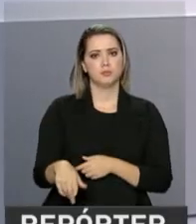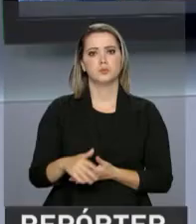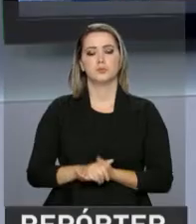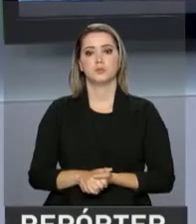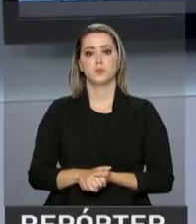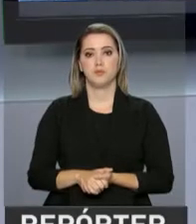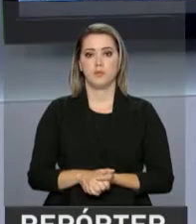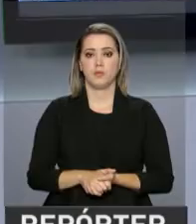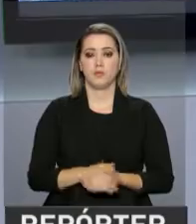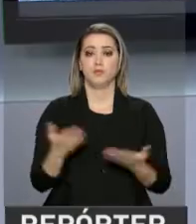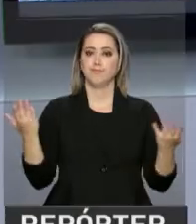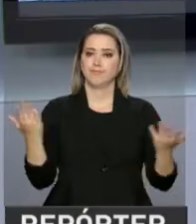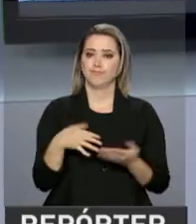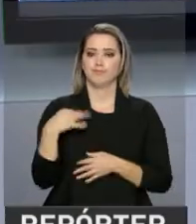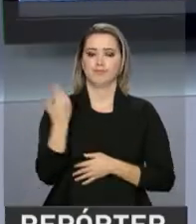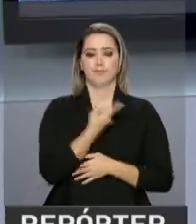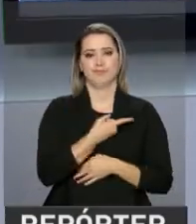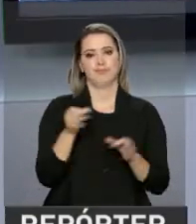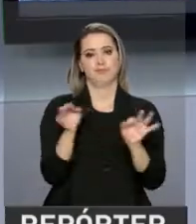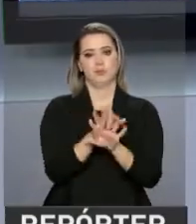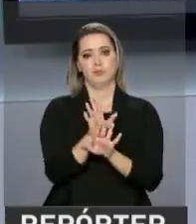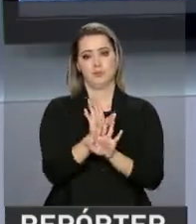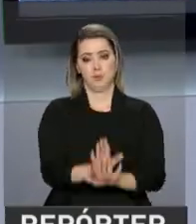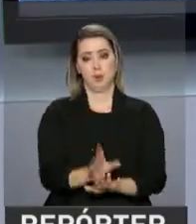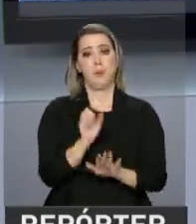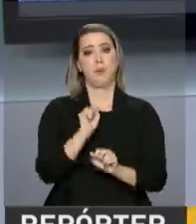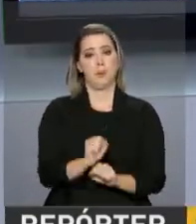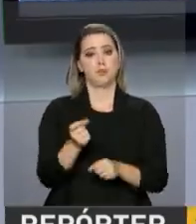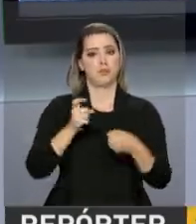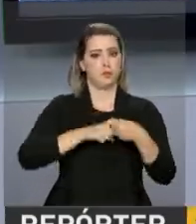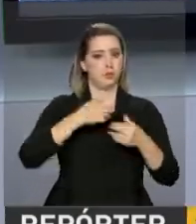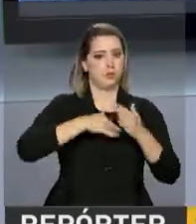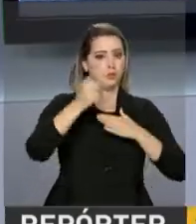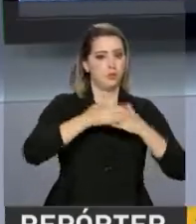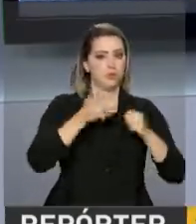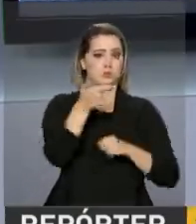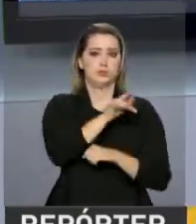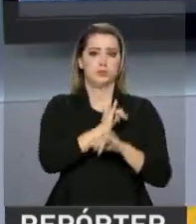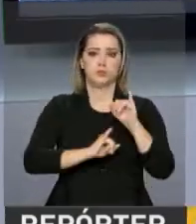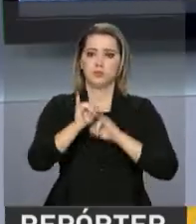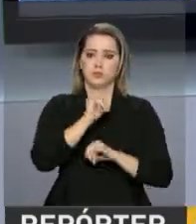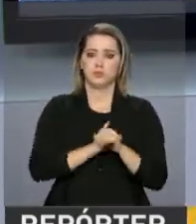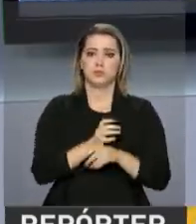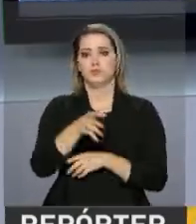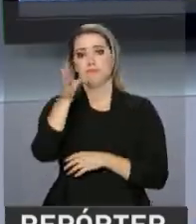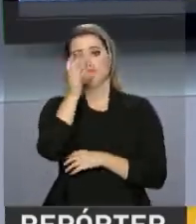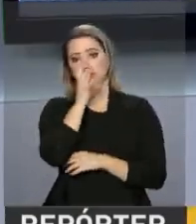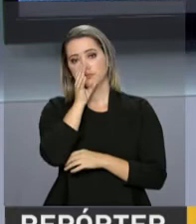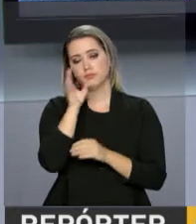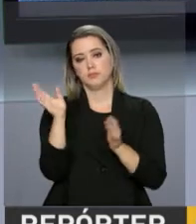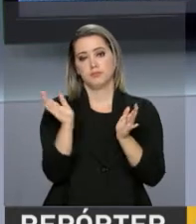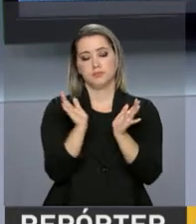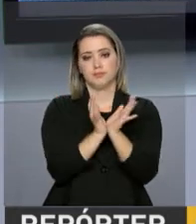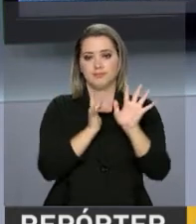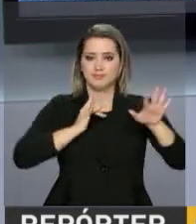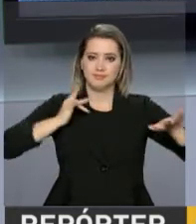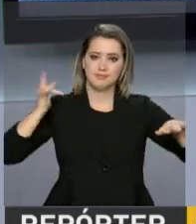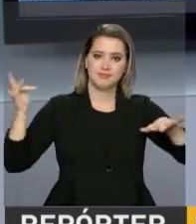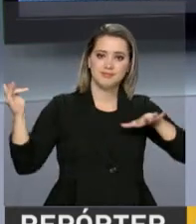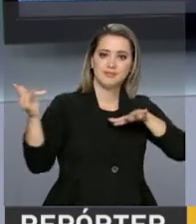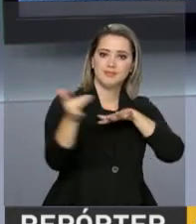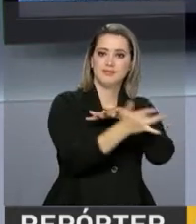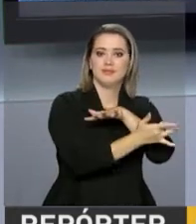esta edição termina por aqui mas nós podemos voltar a qualquer momento com outras informações acompanhe as novidades também